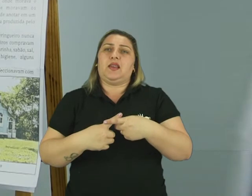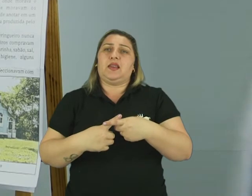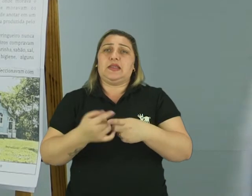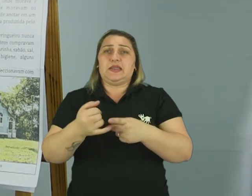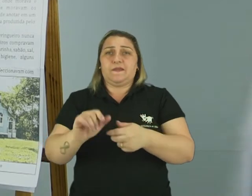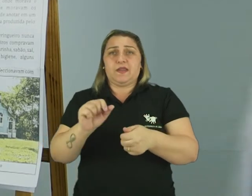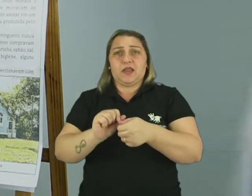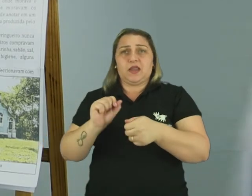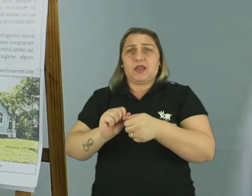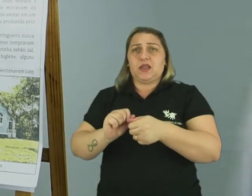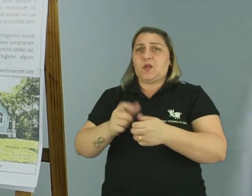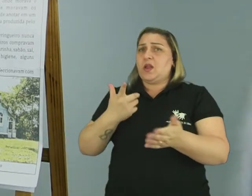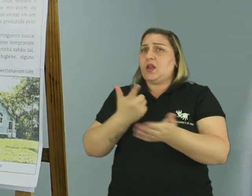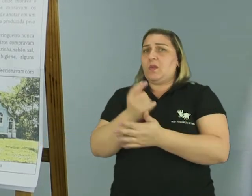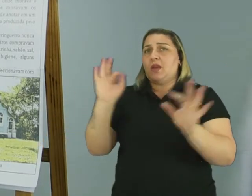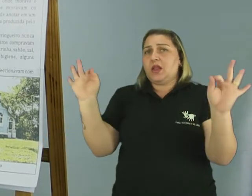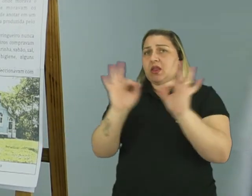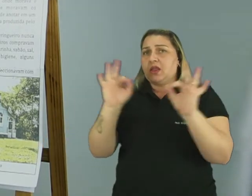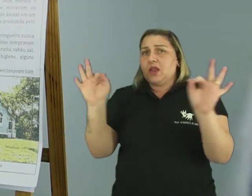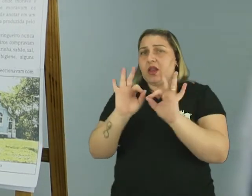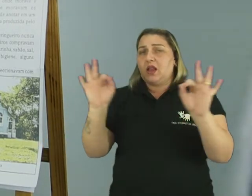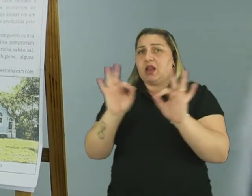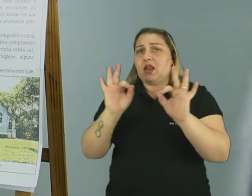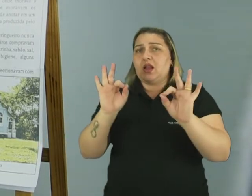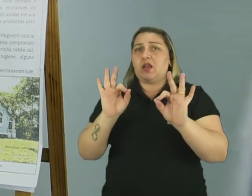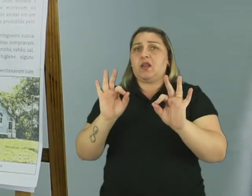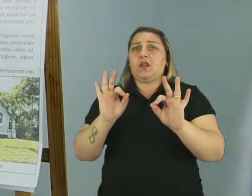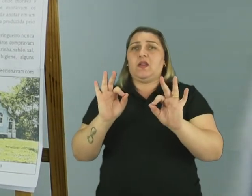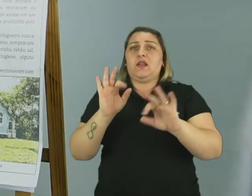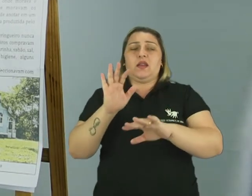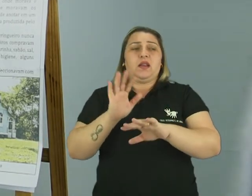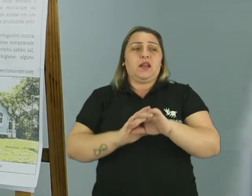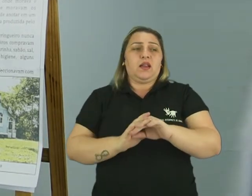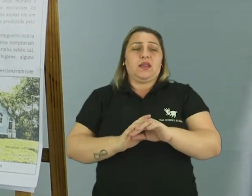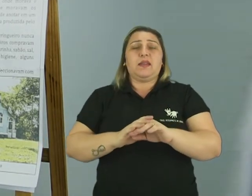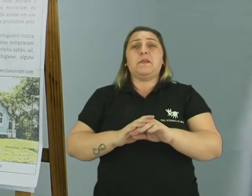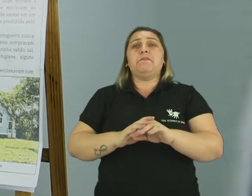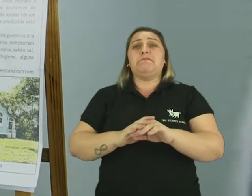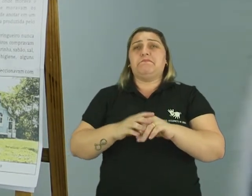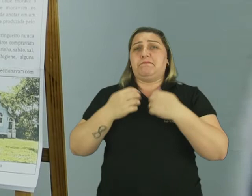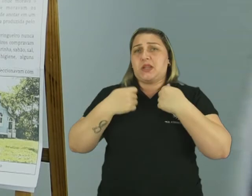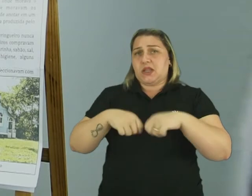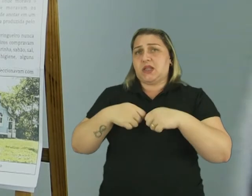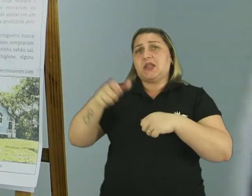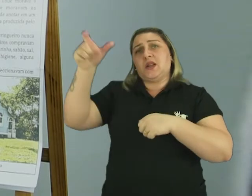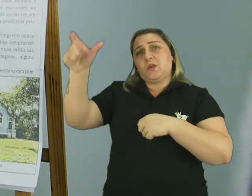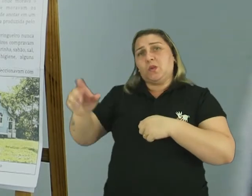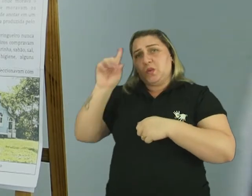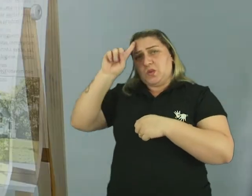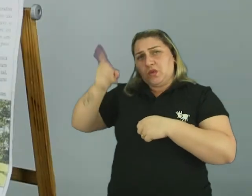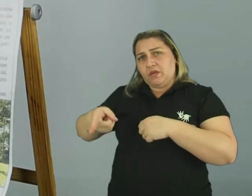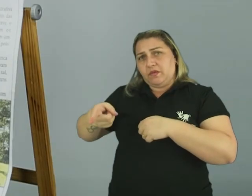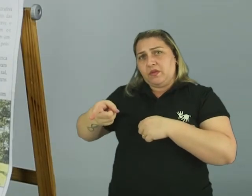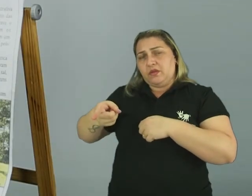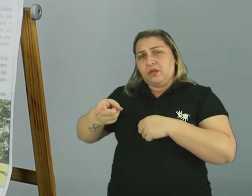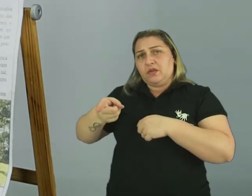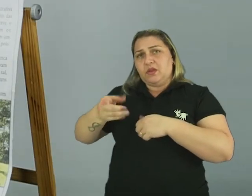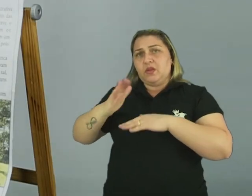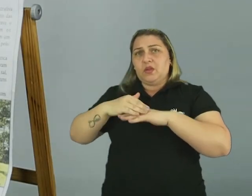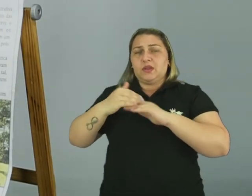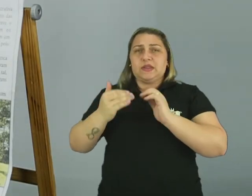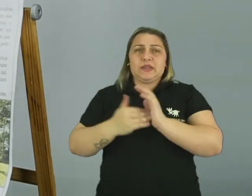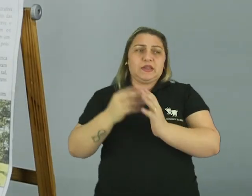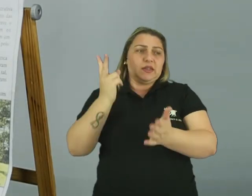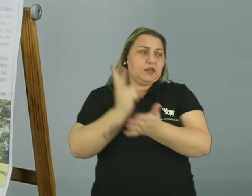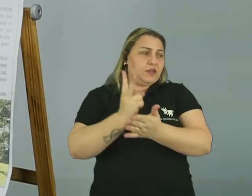fizessem isso, eles não iam estar comprando e não iam ficar nas mãos dos seringalistas. Em todo tempo